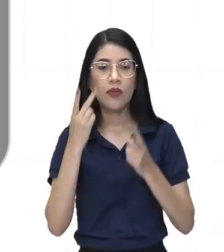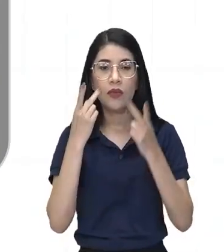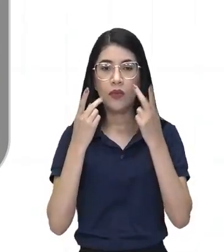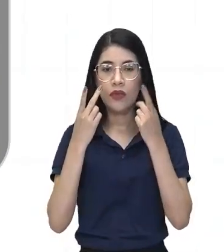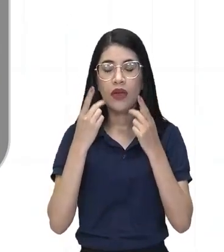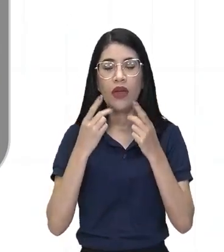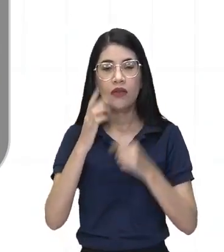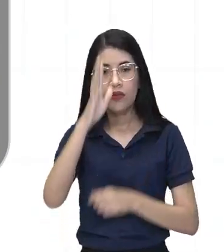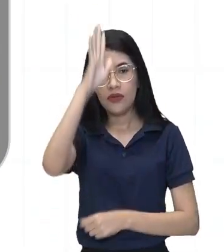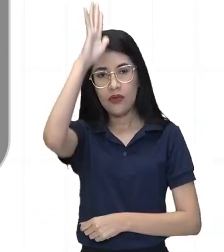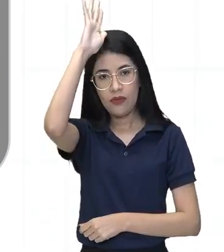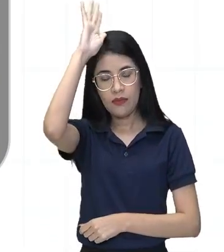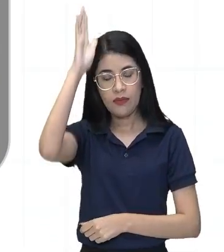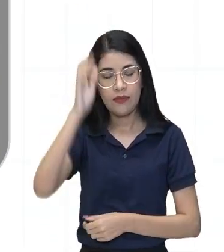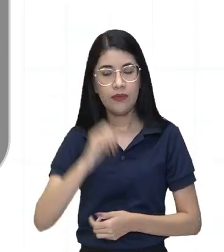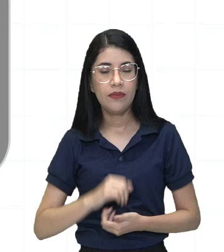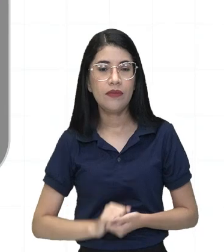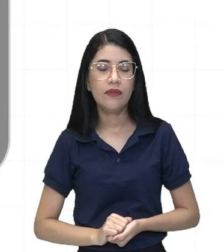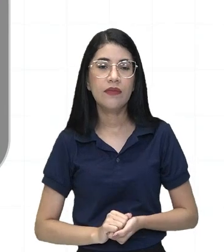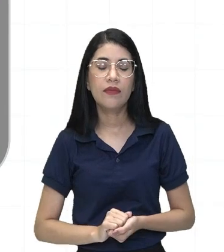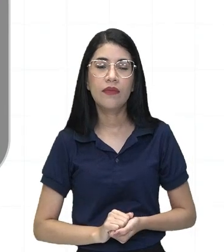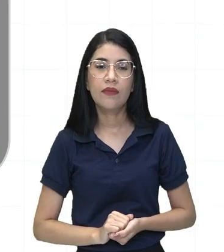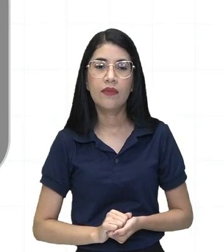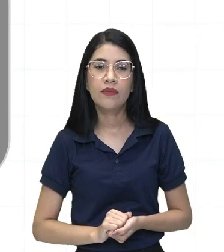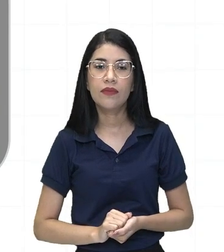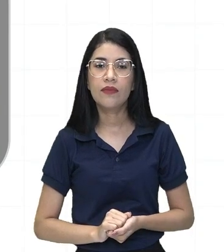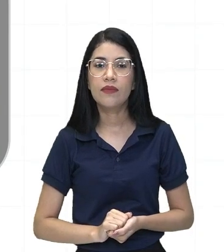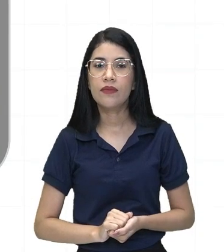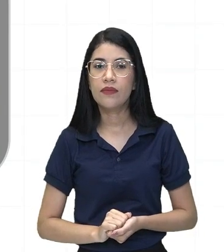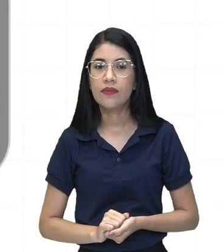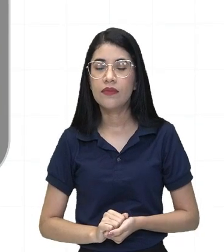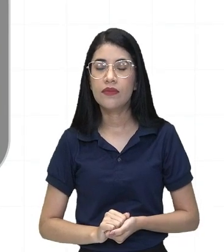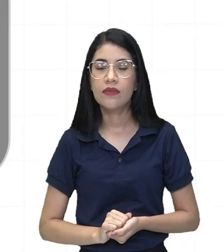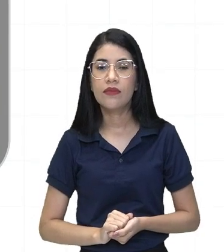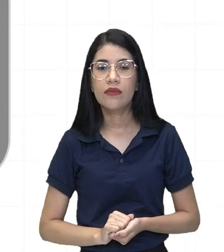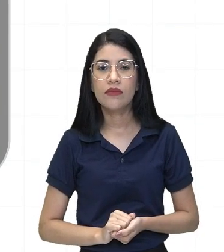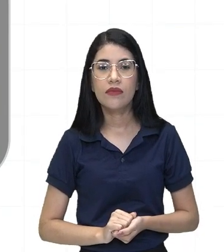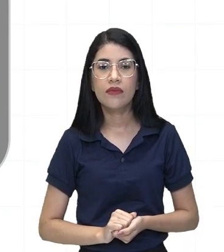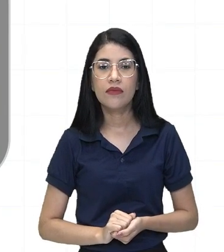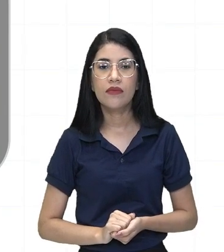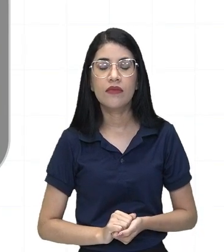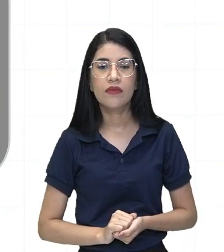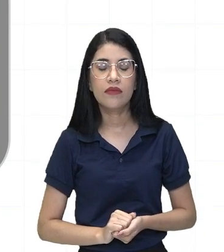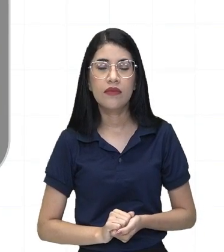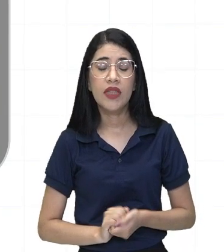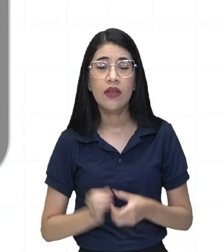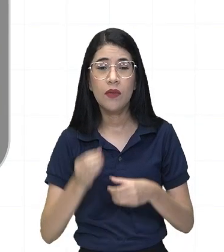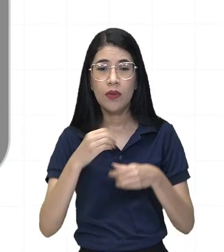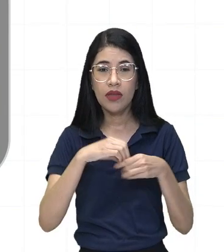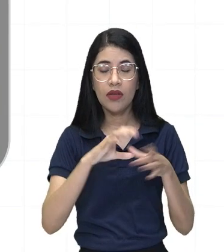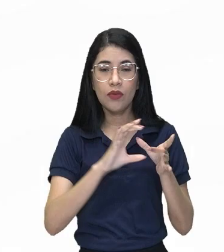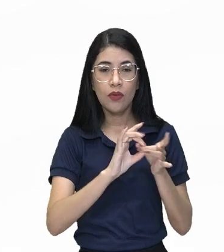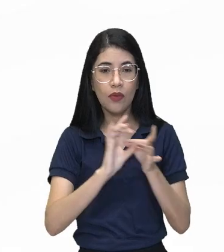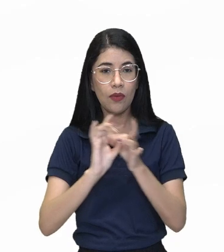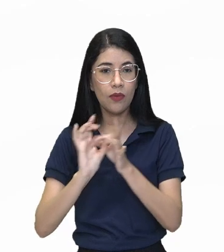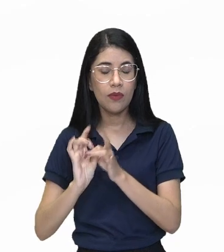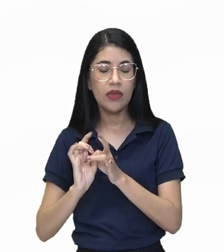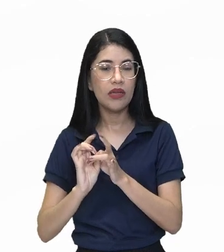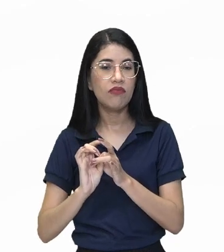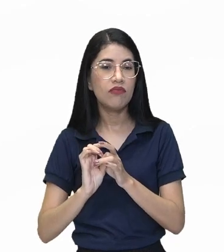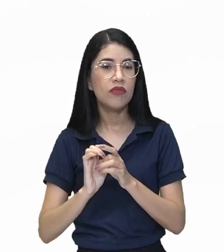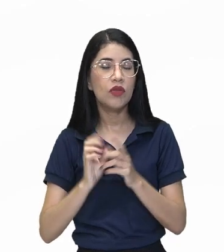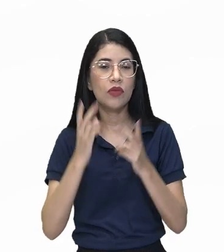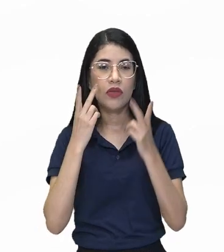teatro romano, tá? Então, dentro desse contexto, falar sobre o teatro